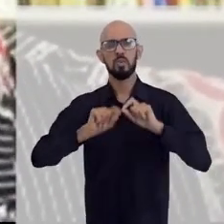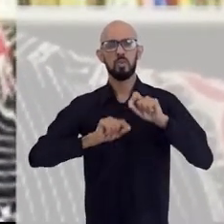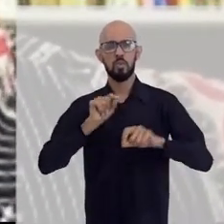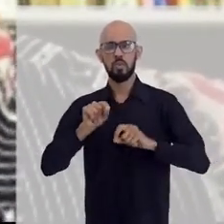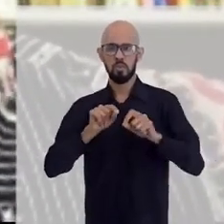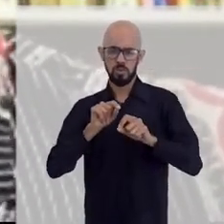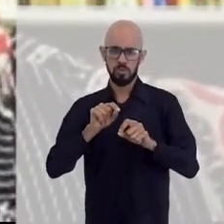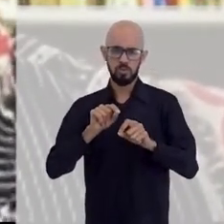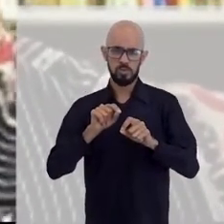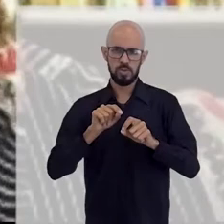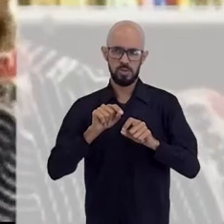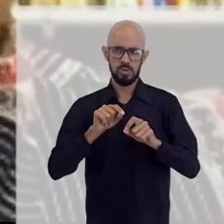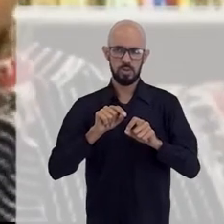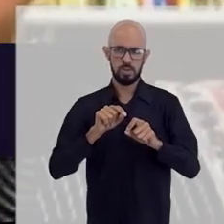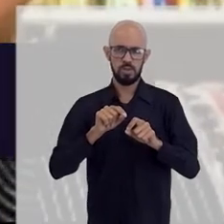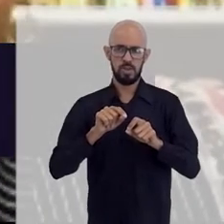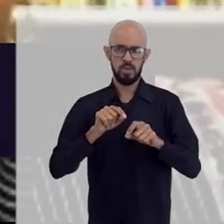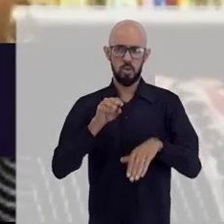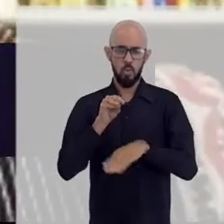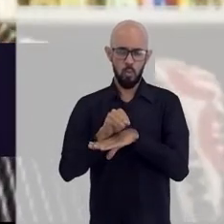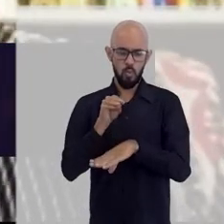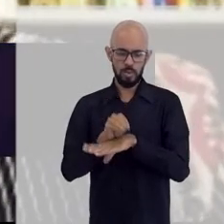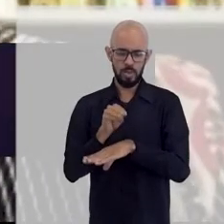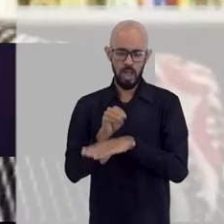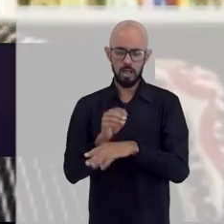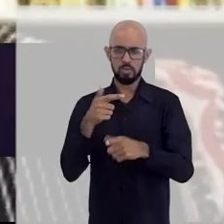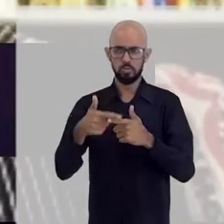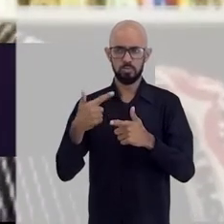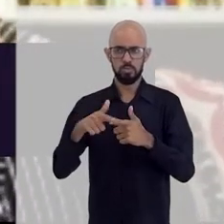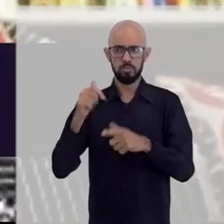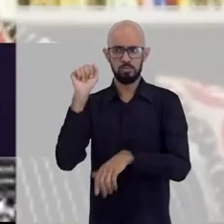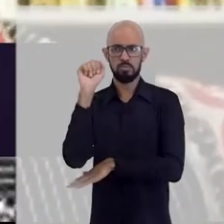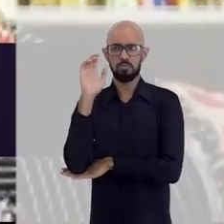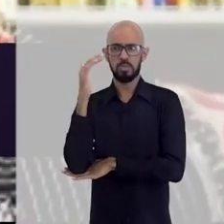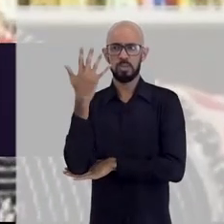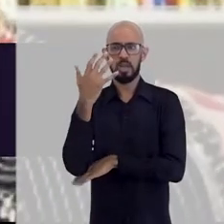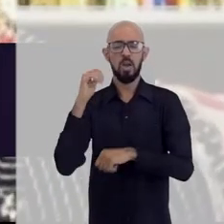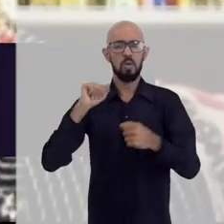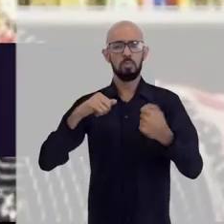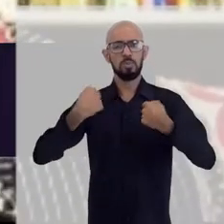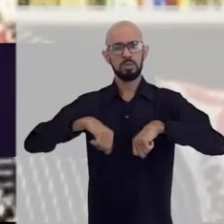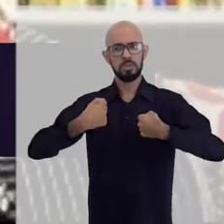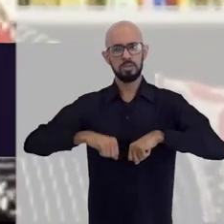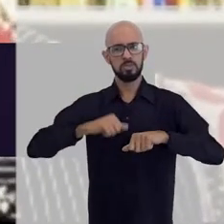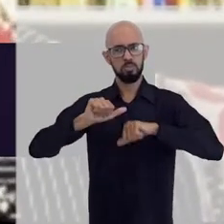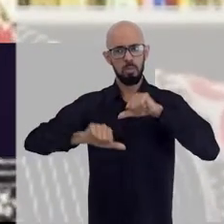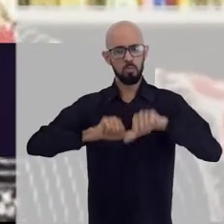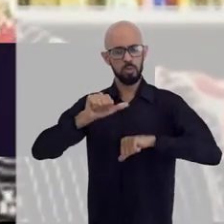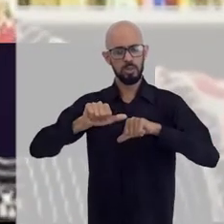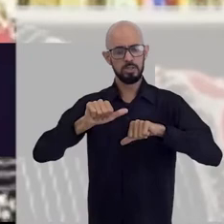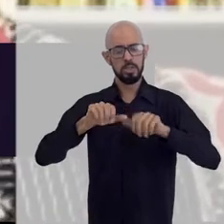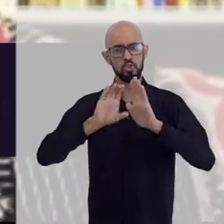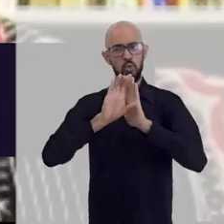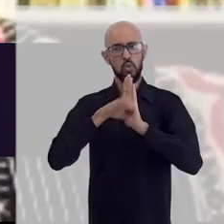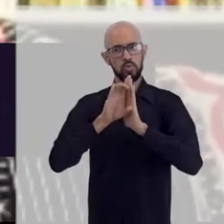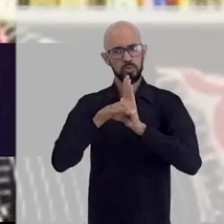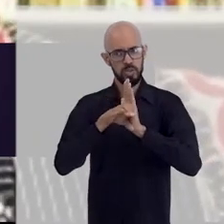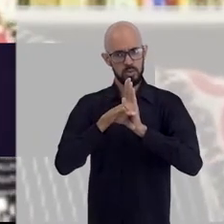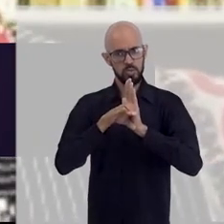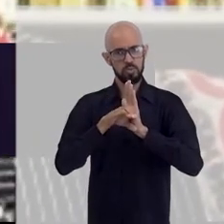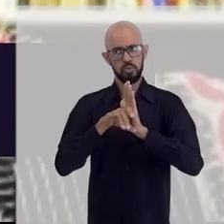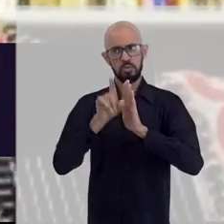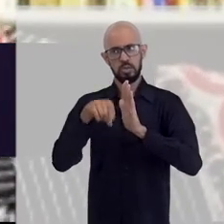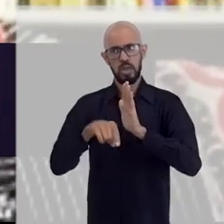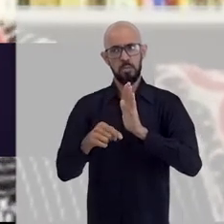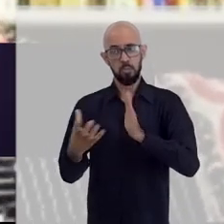que cuidar da questão ambiental e pensar sobre os problemas ambientais requer uma mudança de paradigma, tanto do ponto de